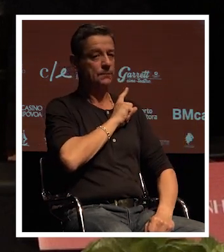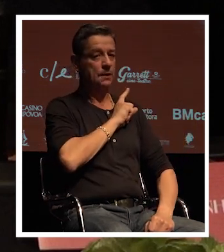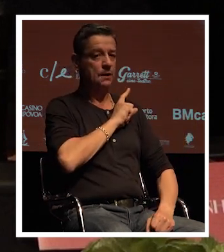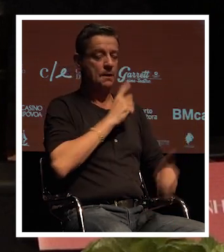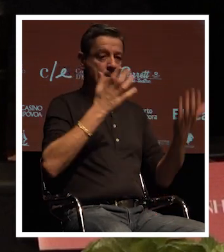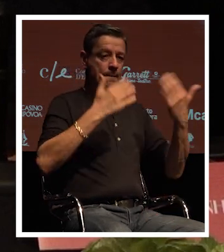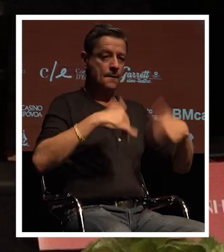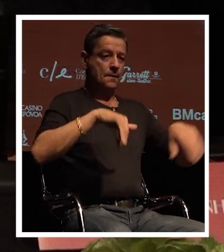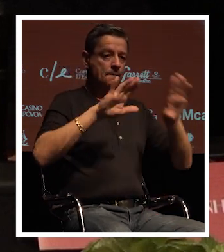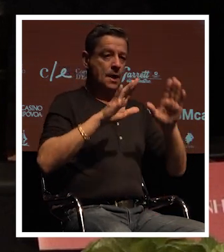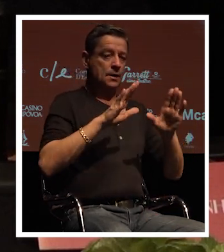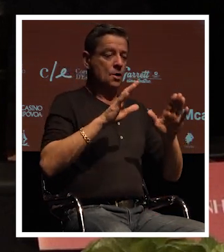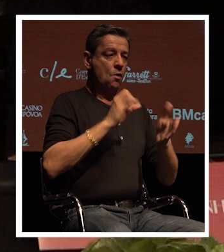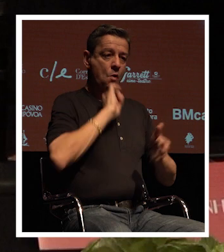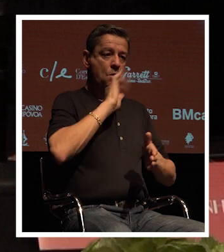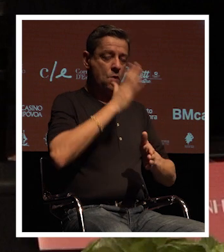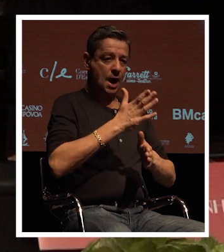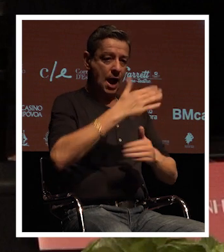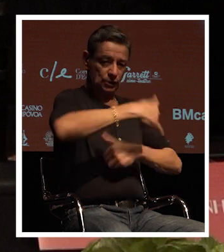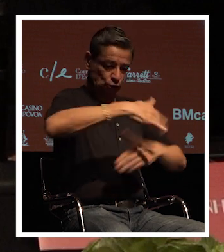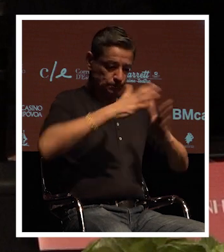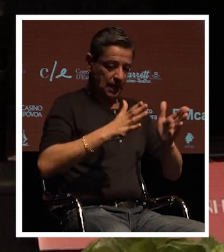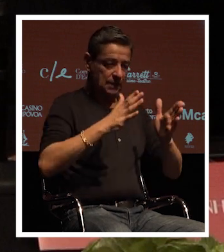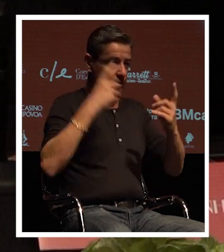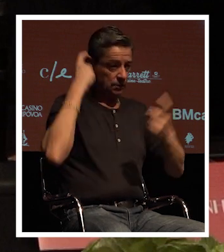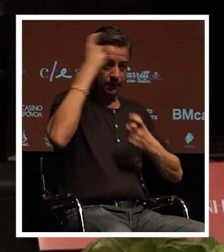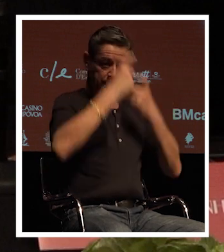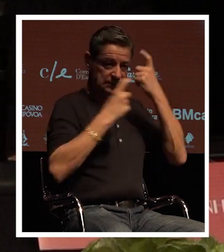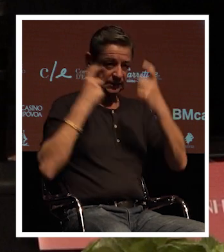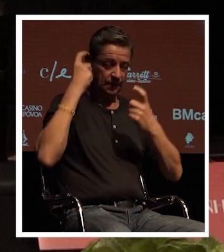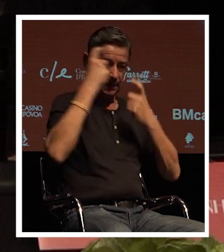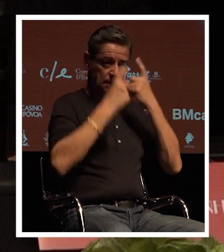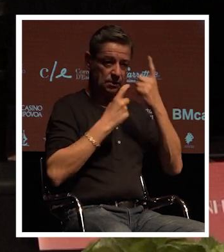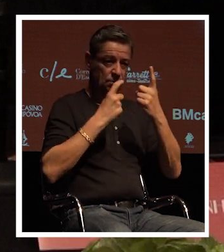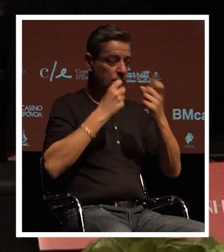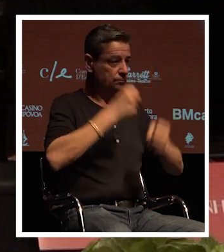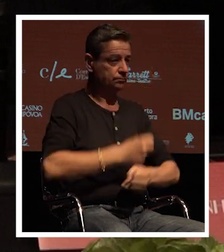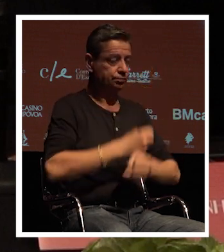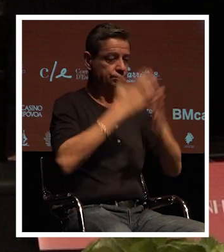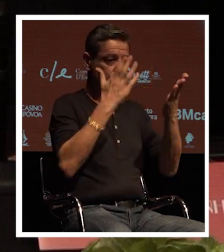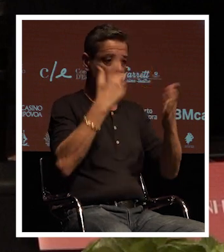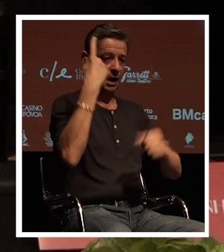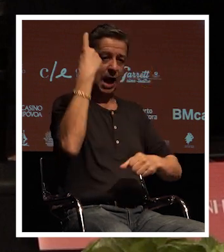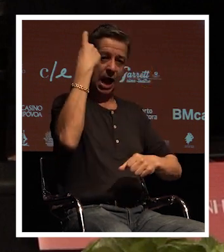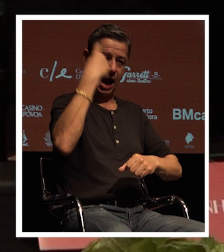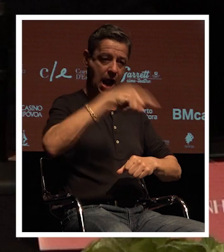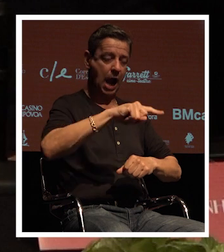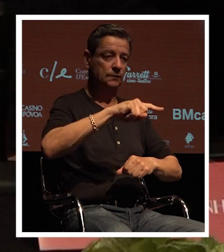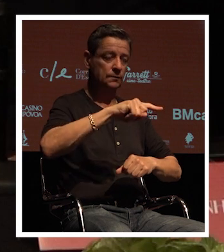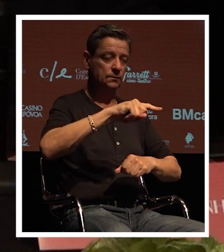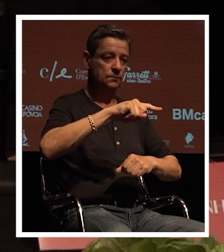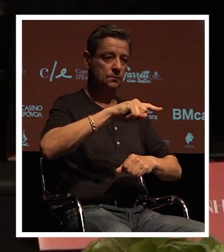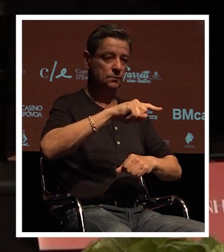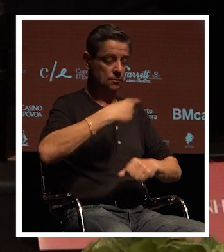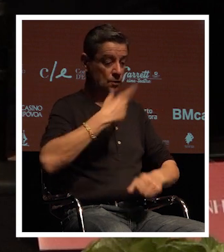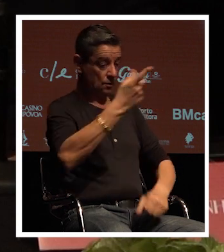comunidade não há espaço nem há tempo que contenha o pensamento é algo que transcende a existência corpórea